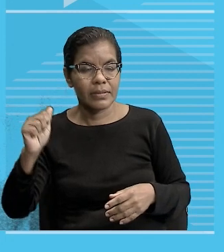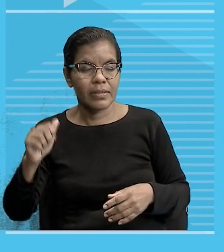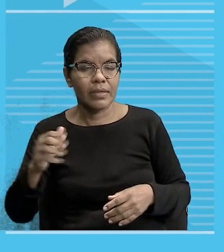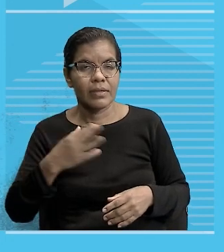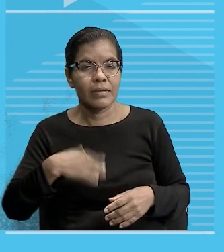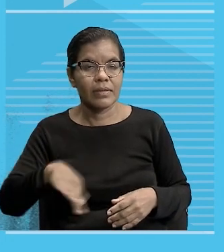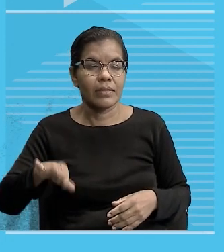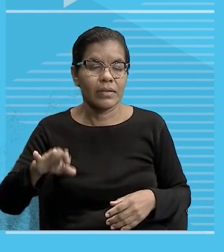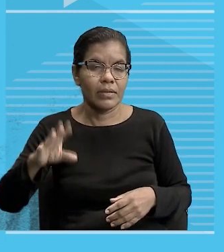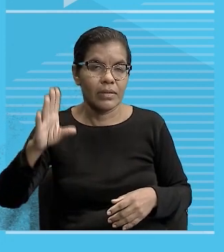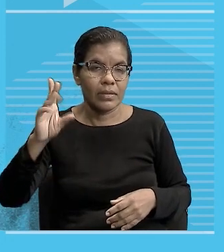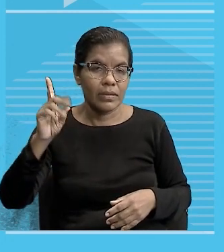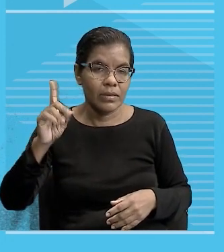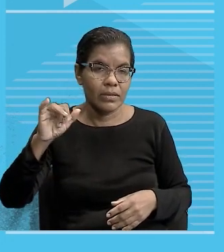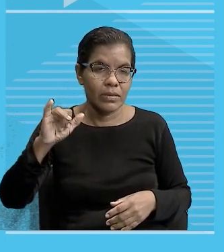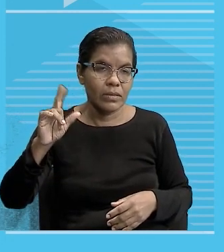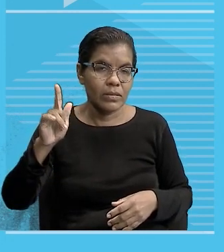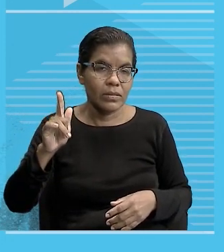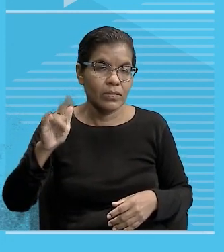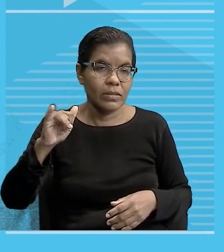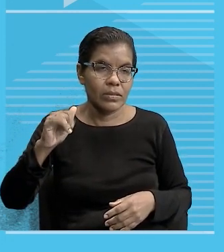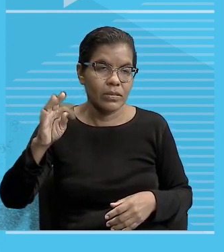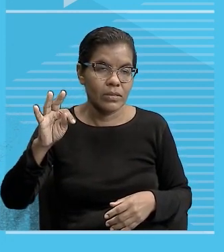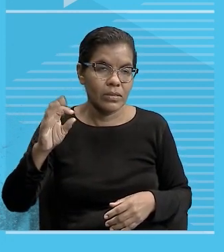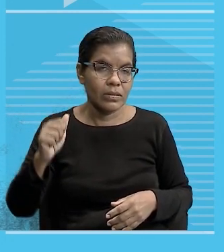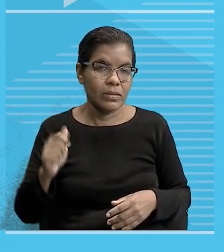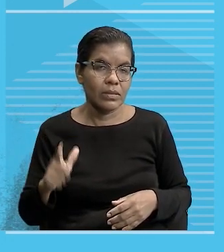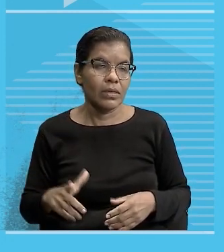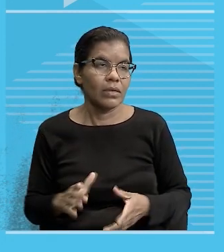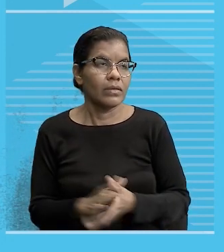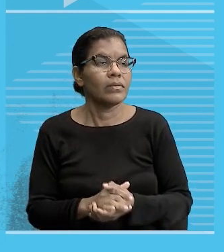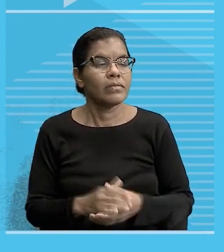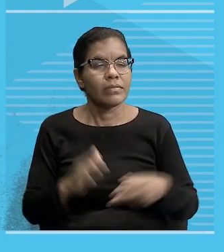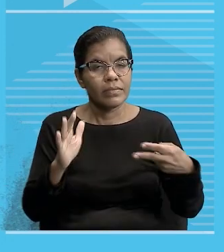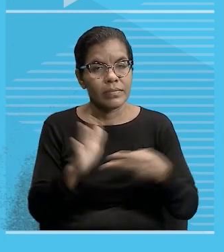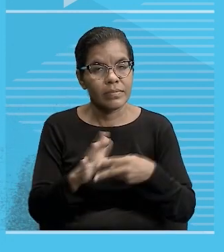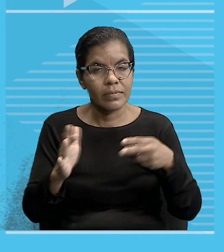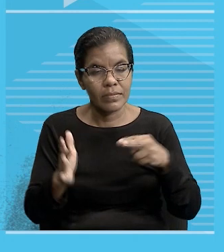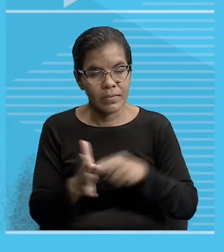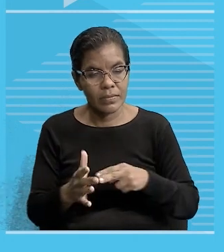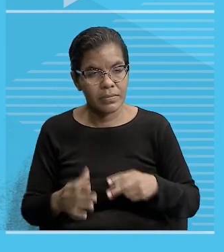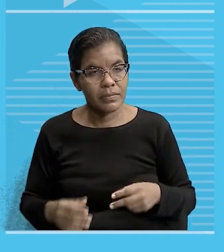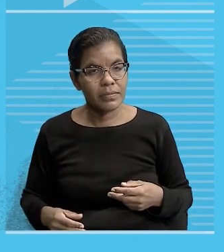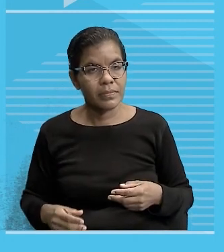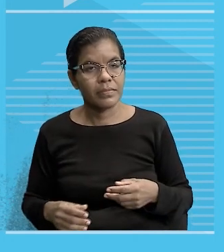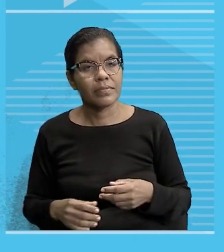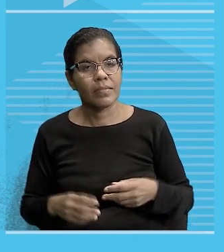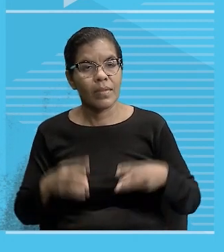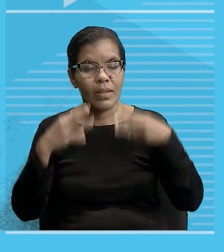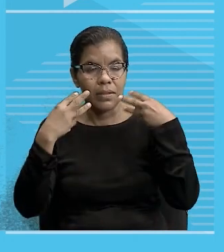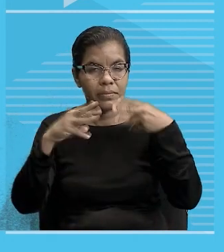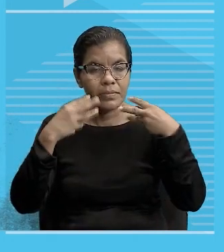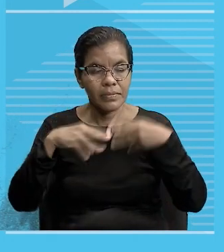marketing digital O que que significa dizer o marketing 5.0